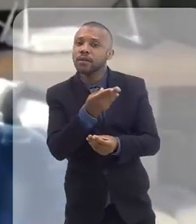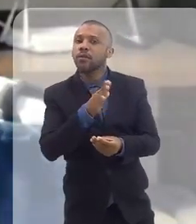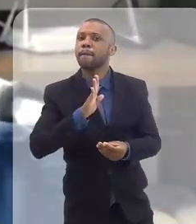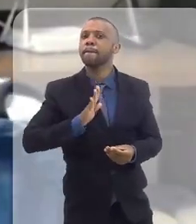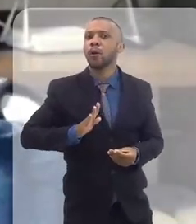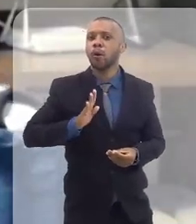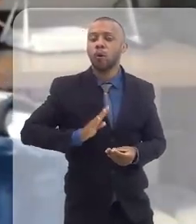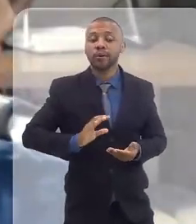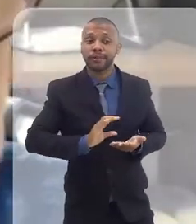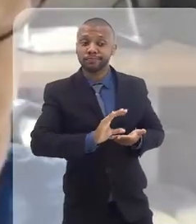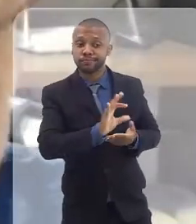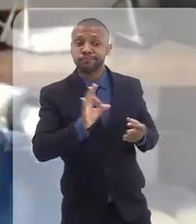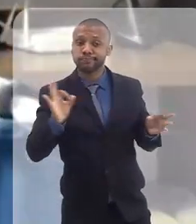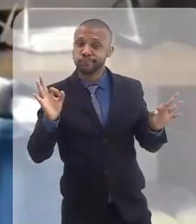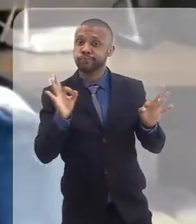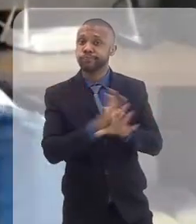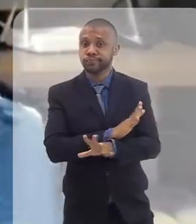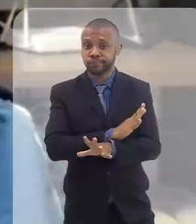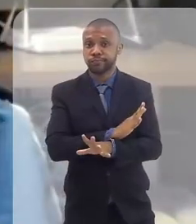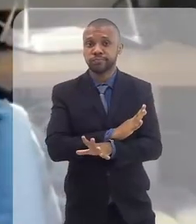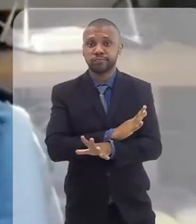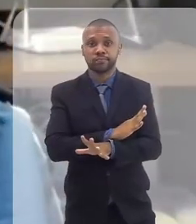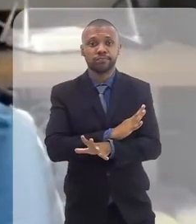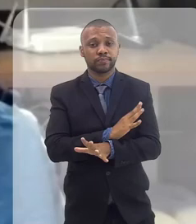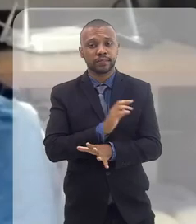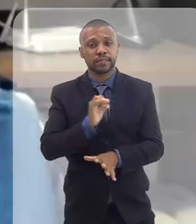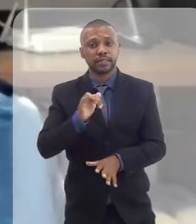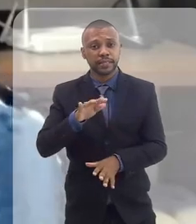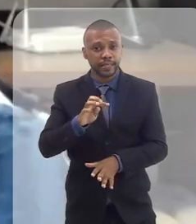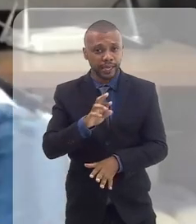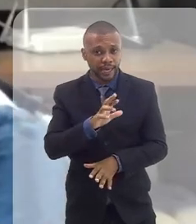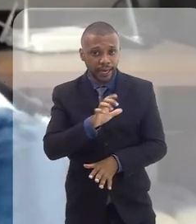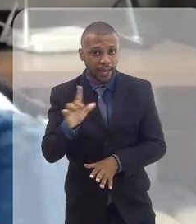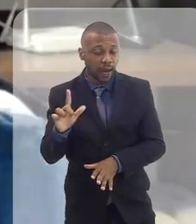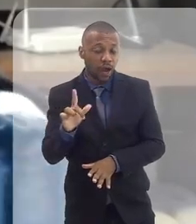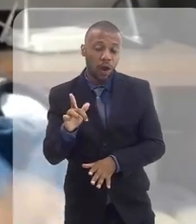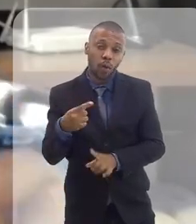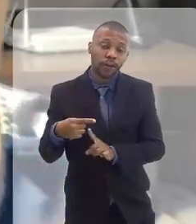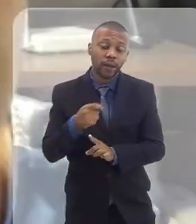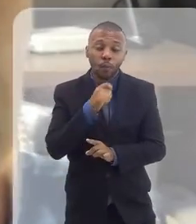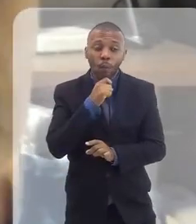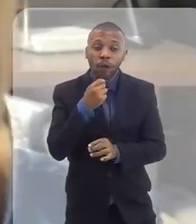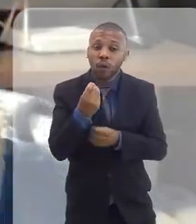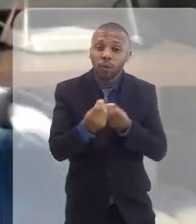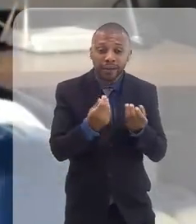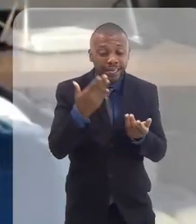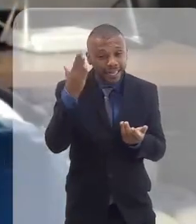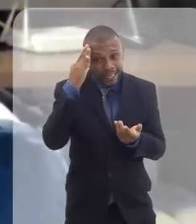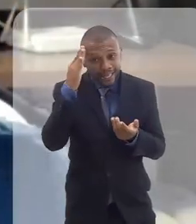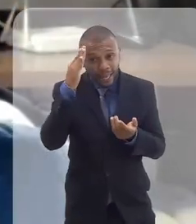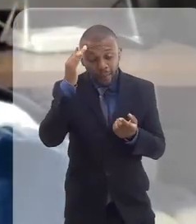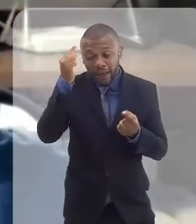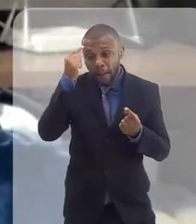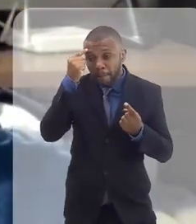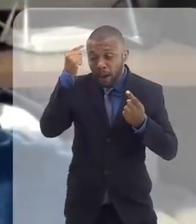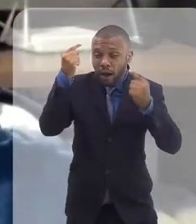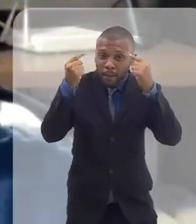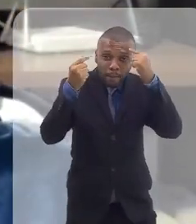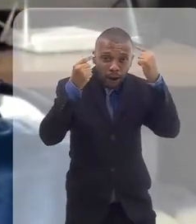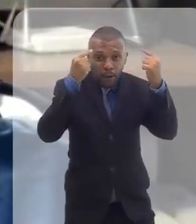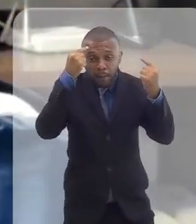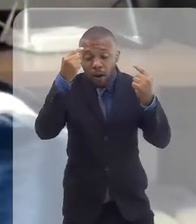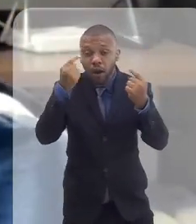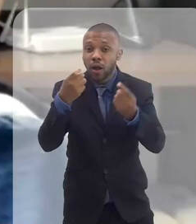são oferecidas bolsas integrais, manutenção, porque eles sabem a